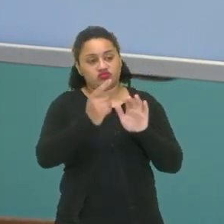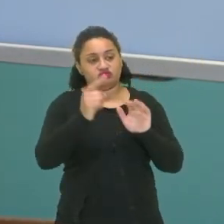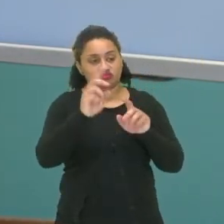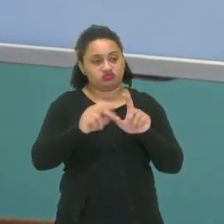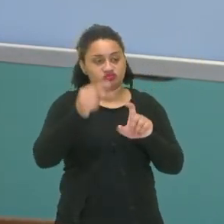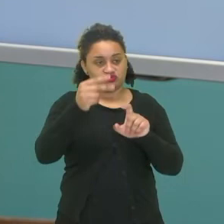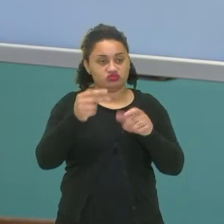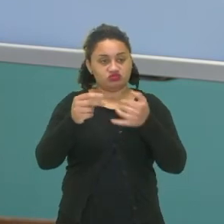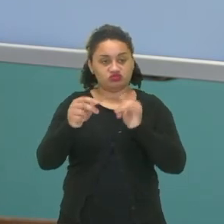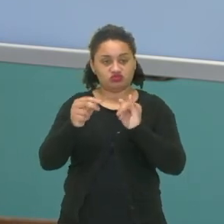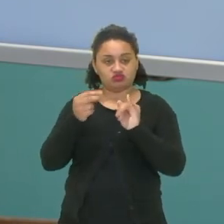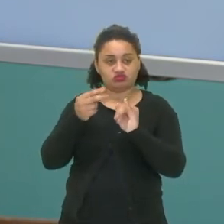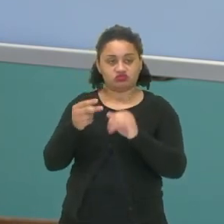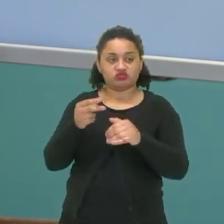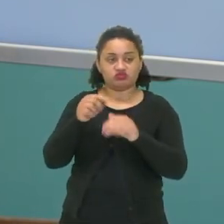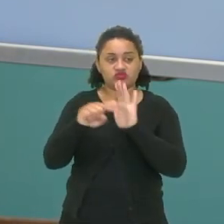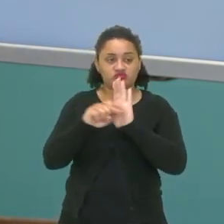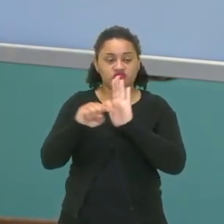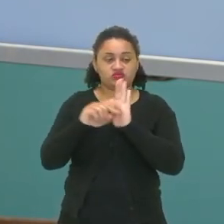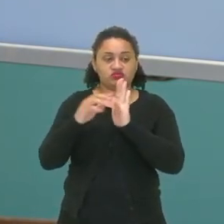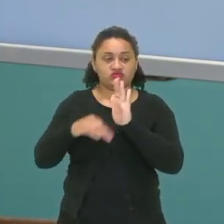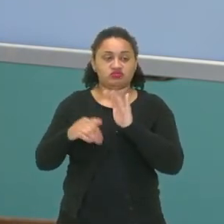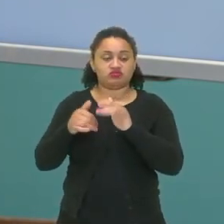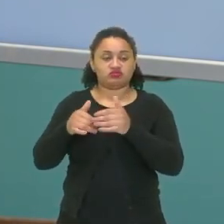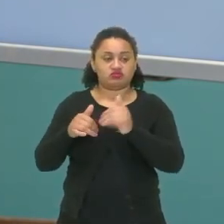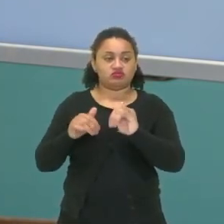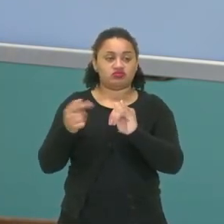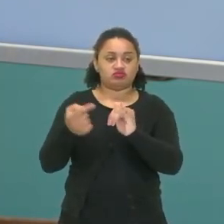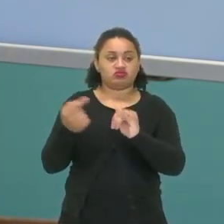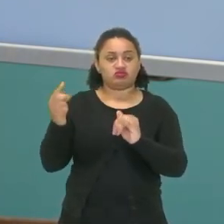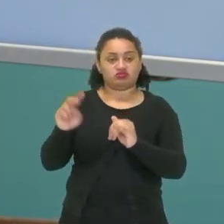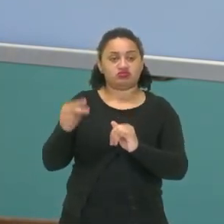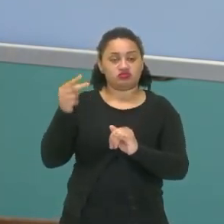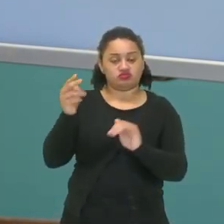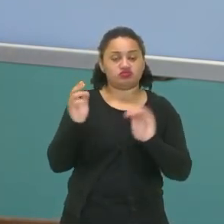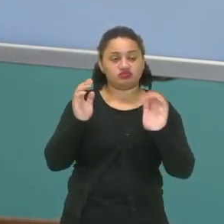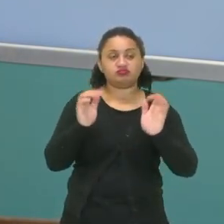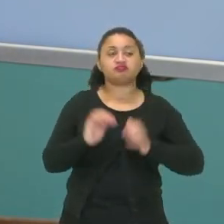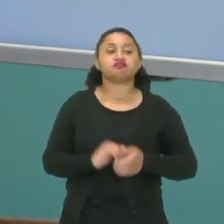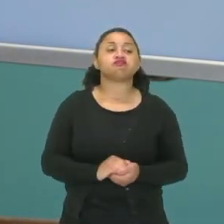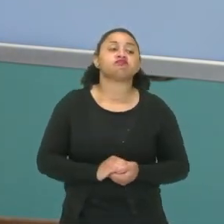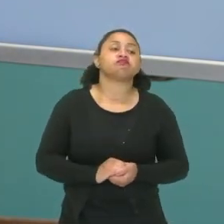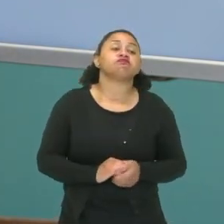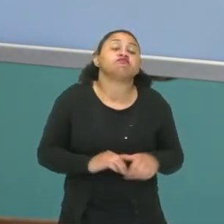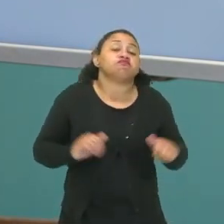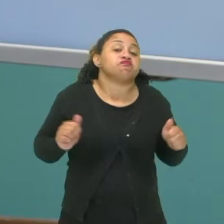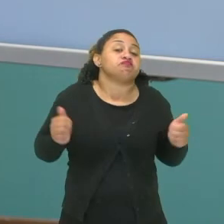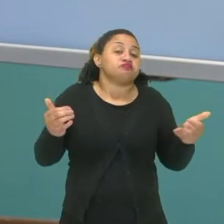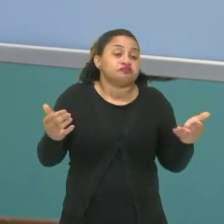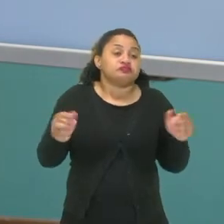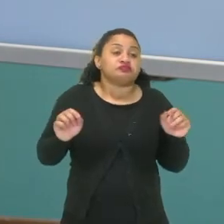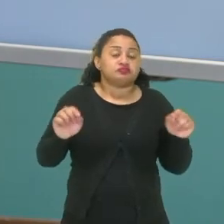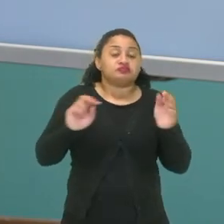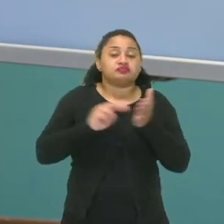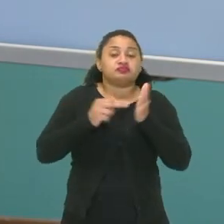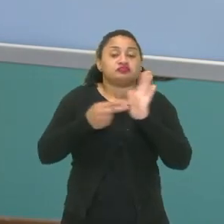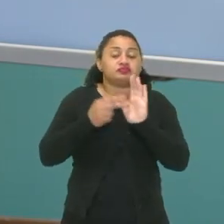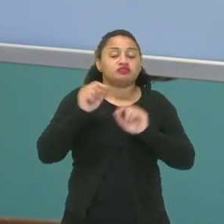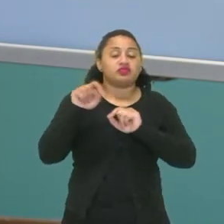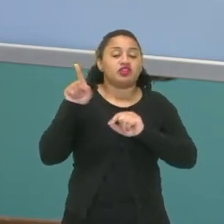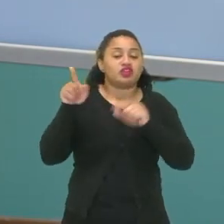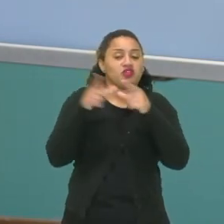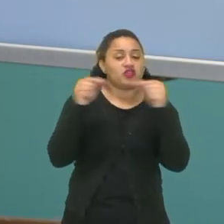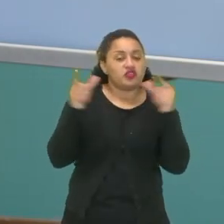a variação de y, y2 menos y1 ao quadrado. Portanto, essa daqui é a